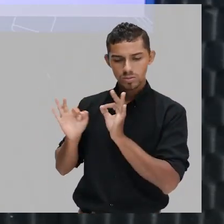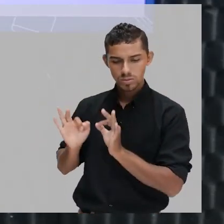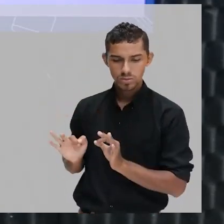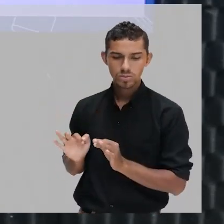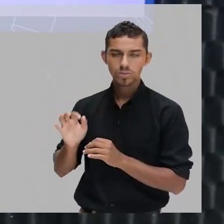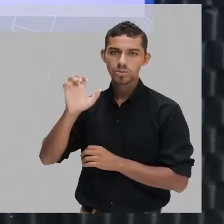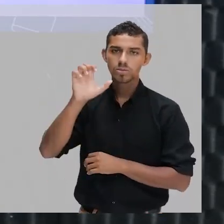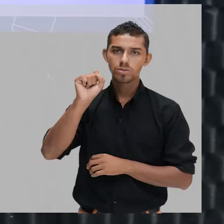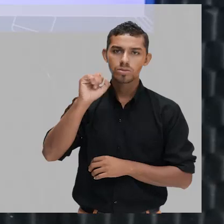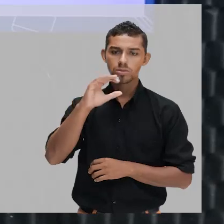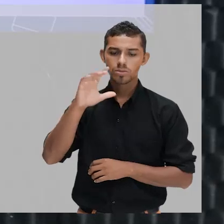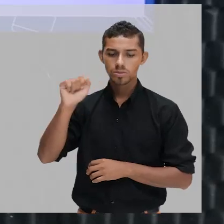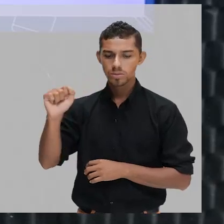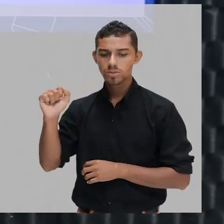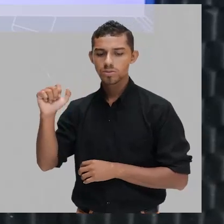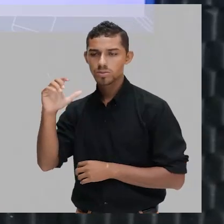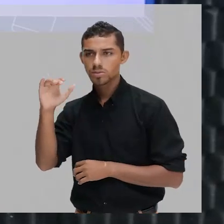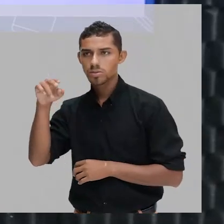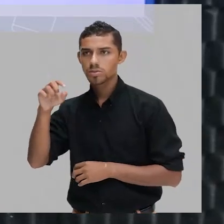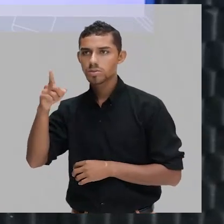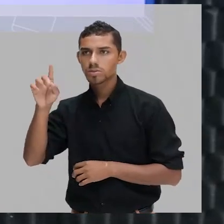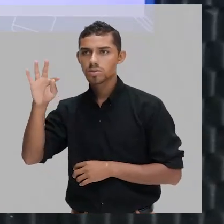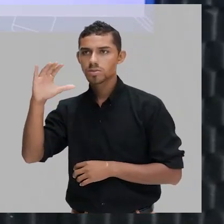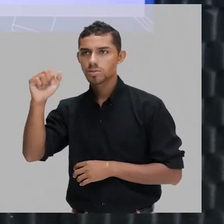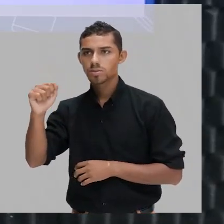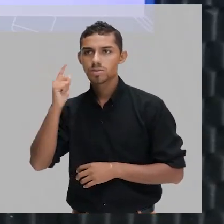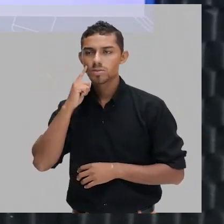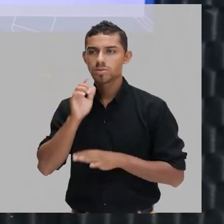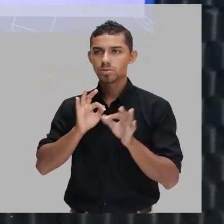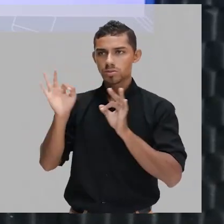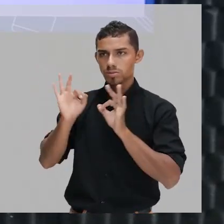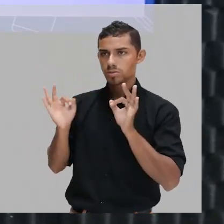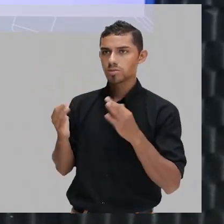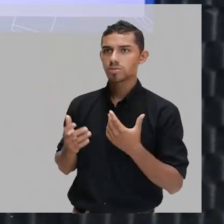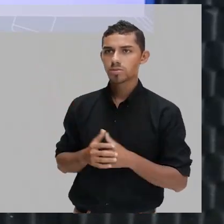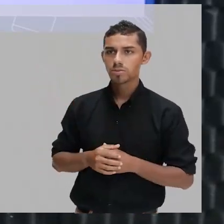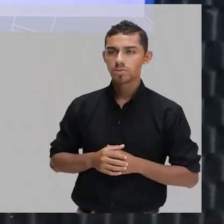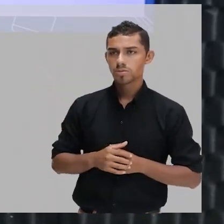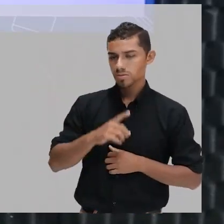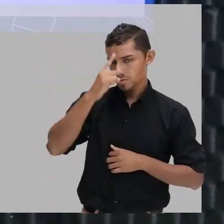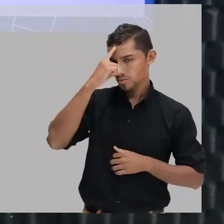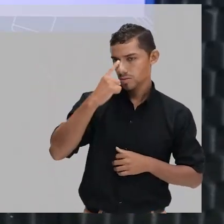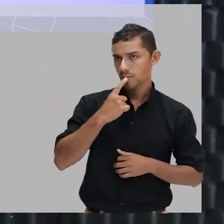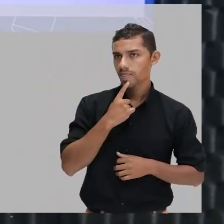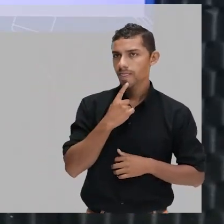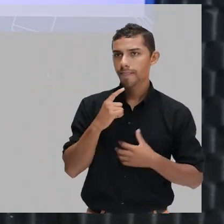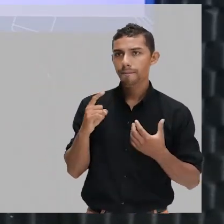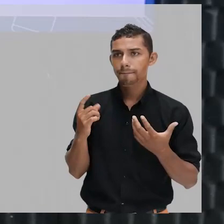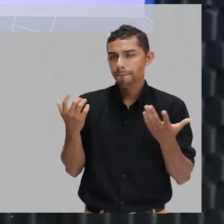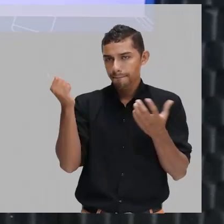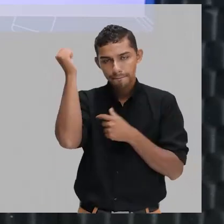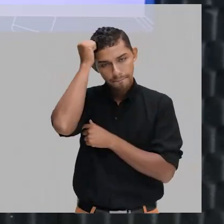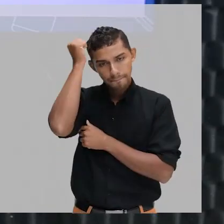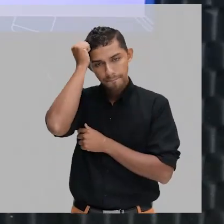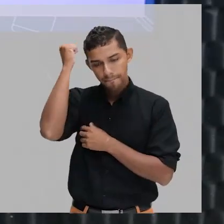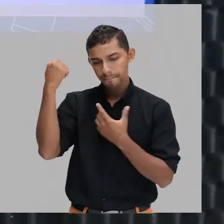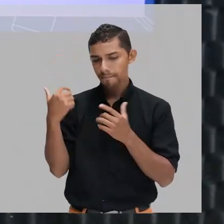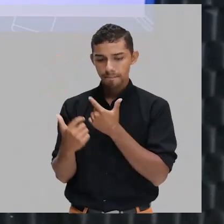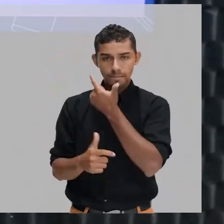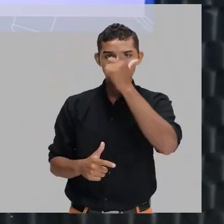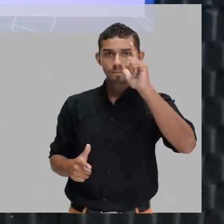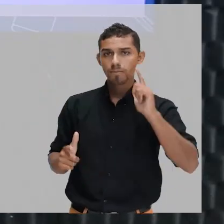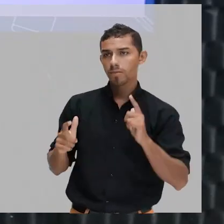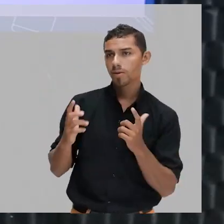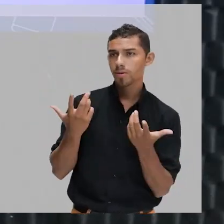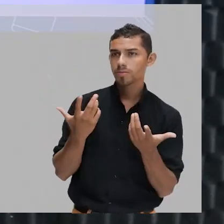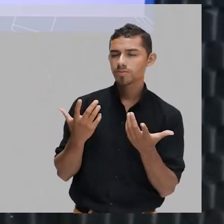sobre isso, que é justamente para facilitar a vida. Né? A escultura, ou seja, uma figura de teoricamente um boneco, com outra visão,